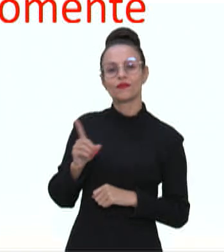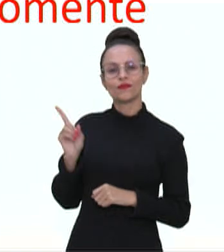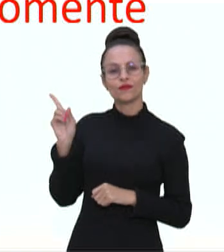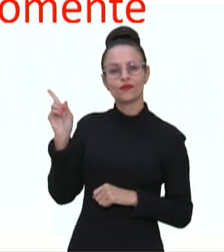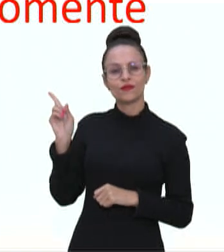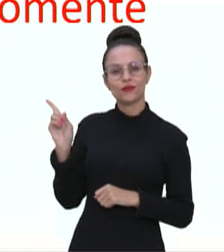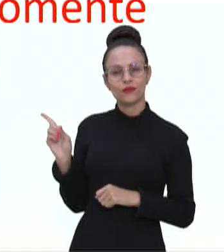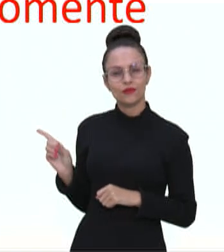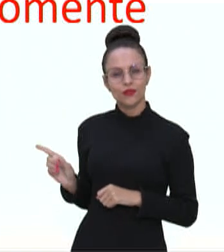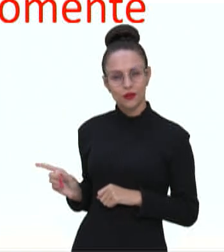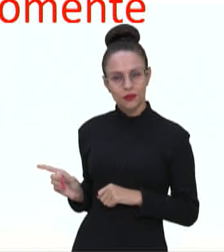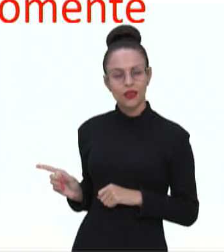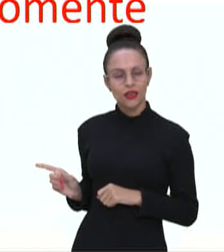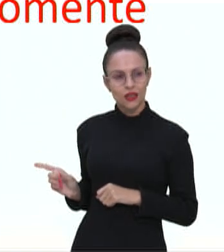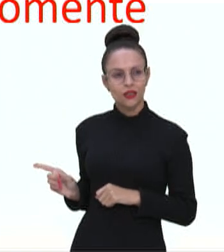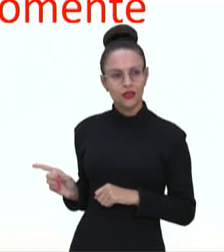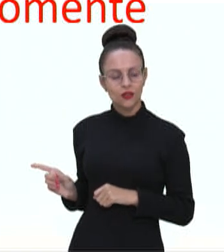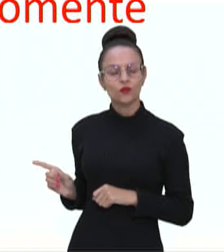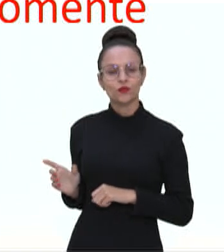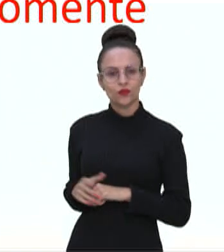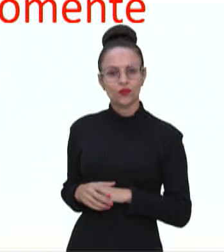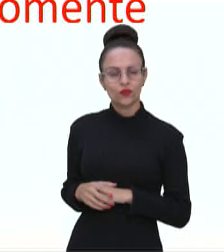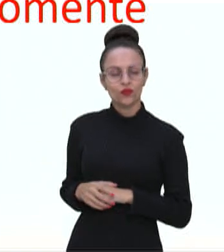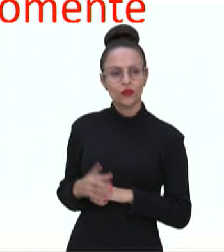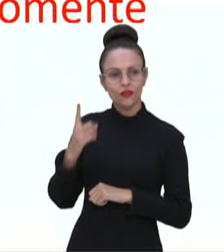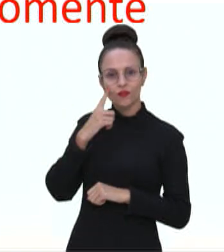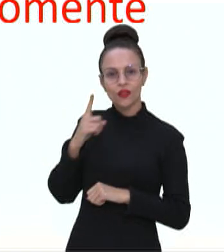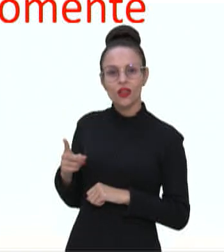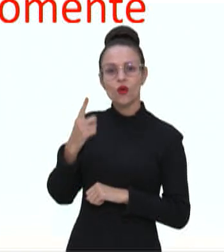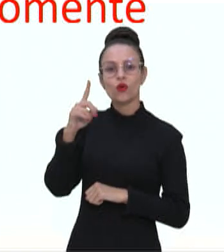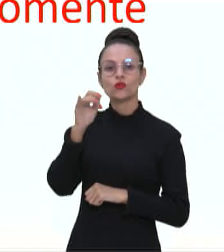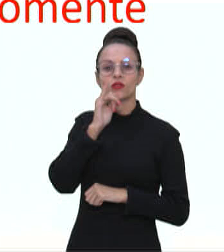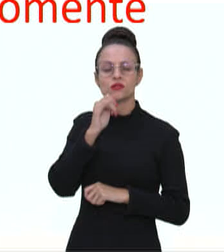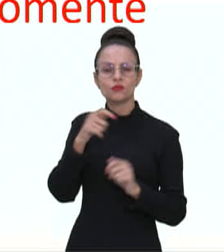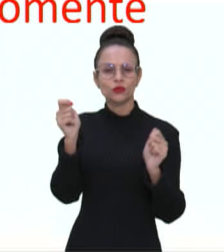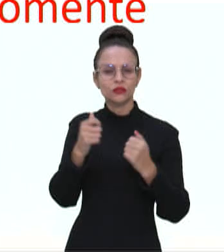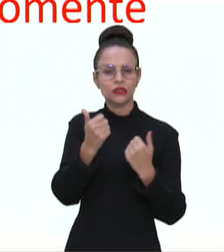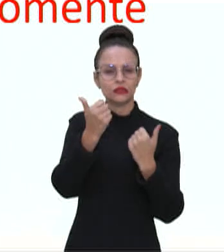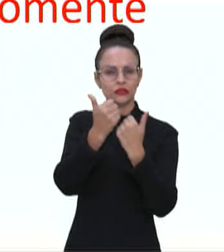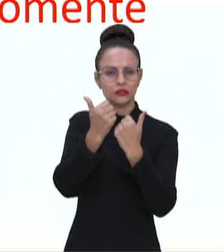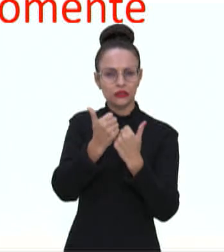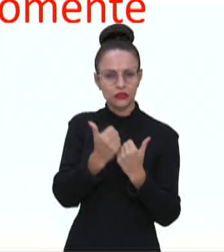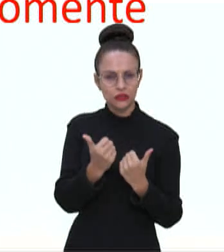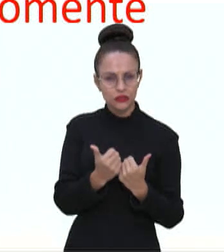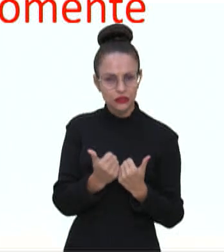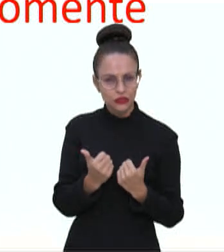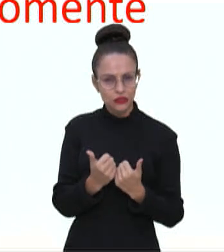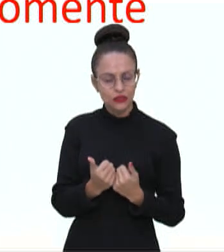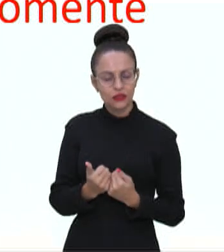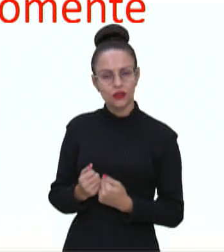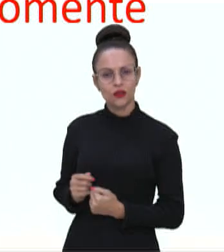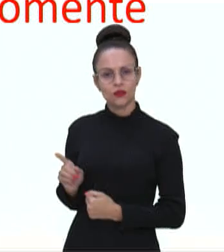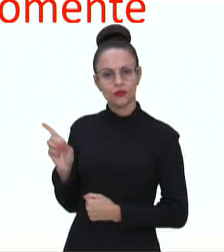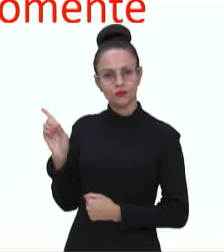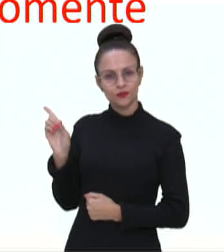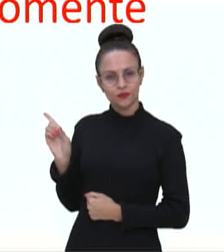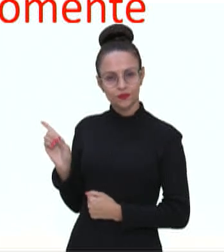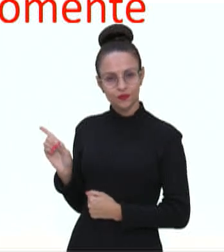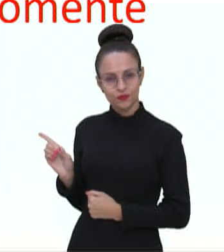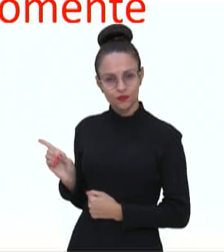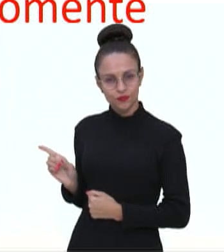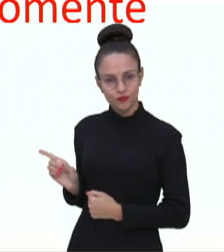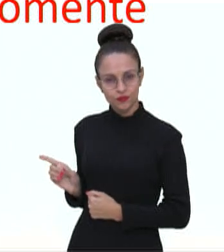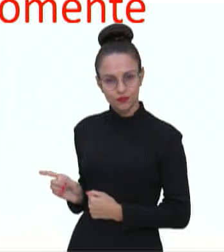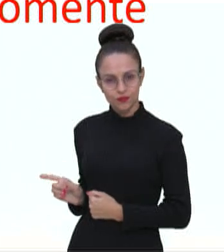como, não só isso, mas também aquilo, né? Não somente isso, mas também